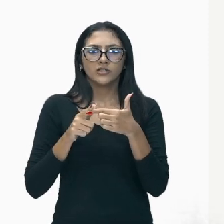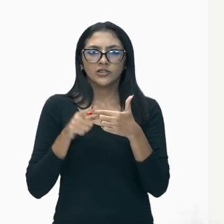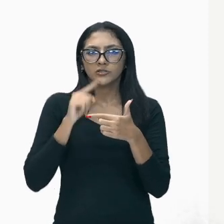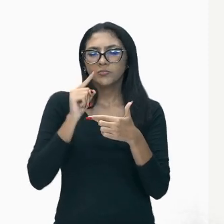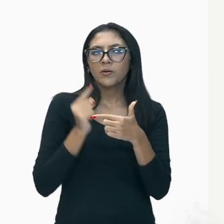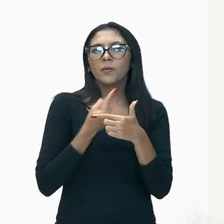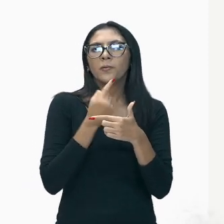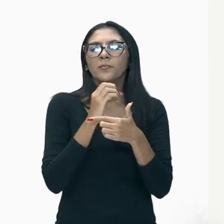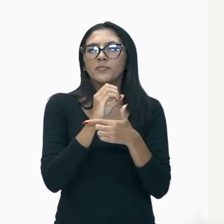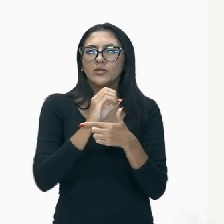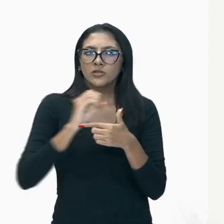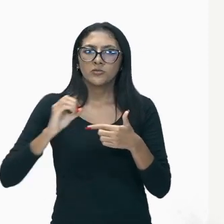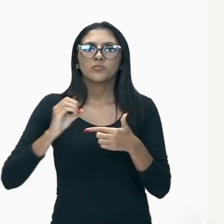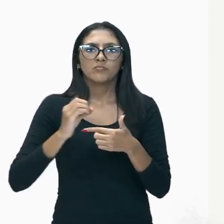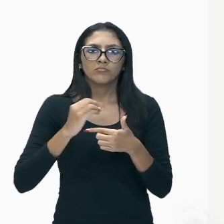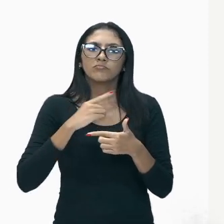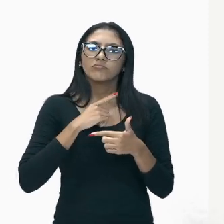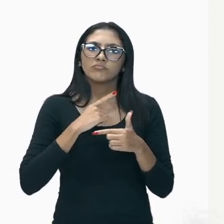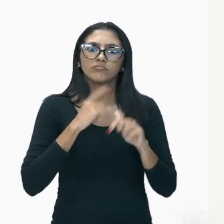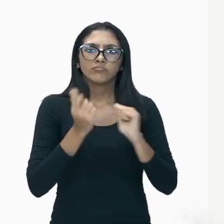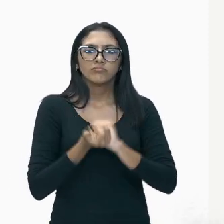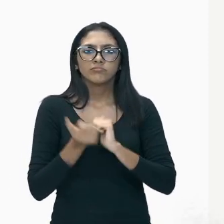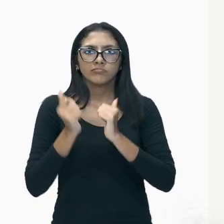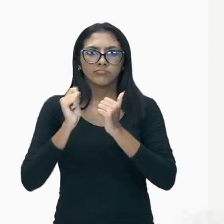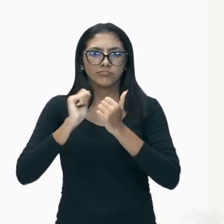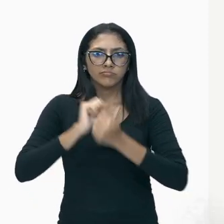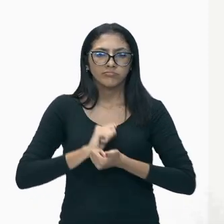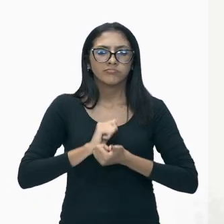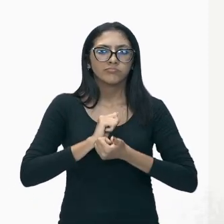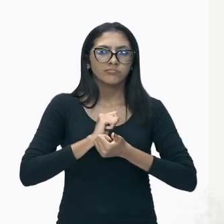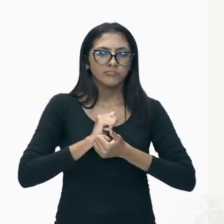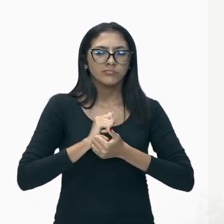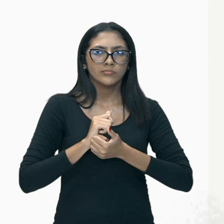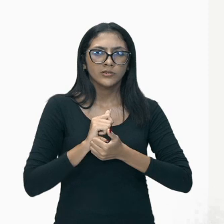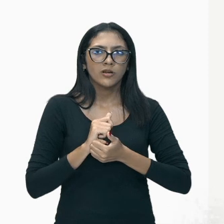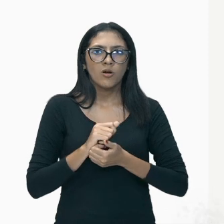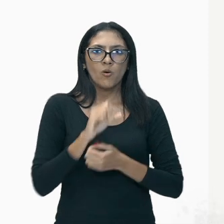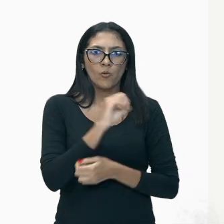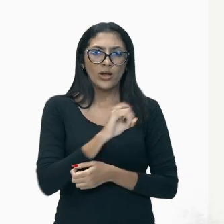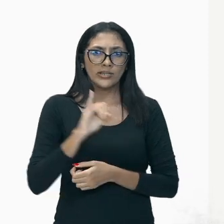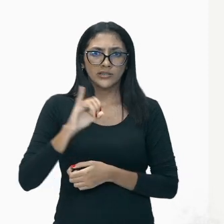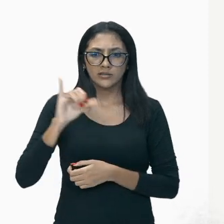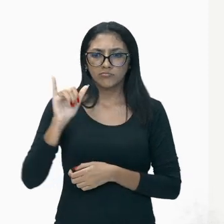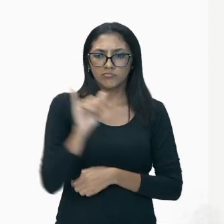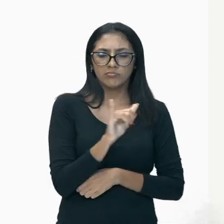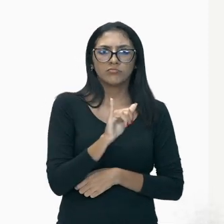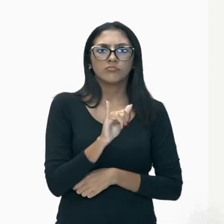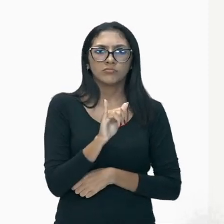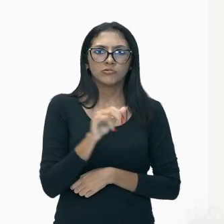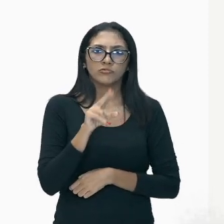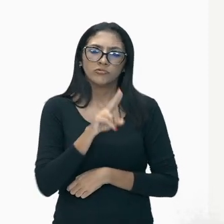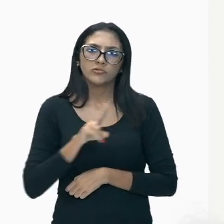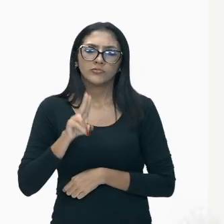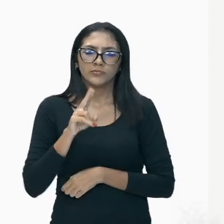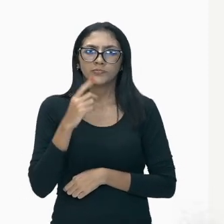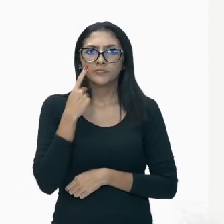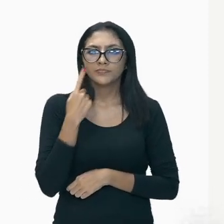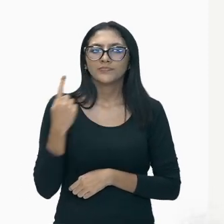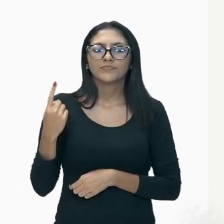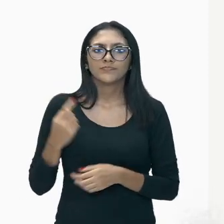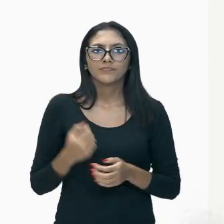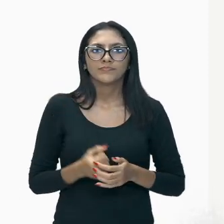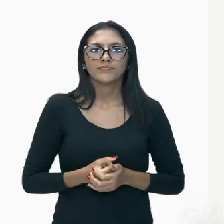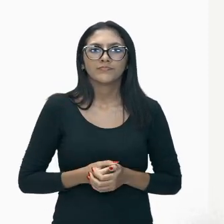1.000 para transformar a unidade de watt-hora ou watt-hora em quilowatt-hora. Então,